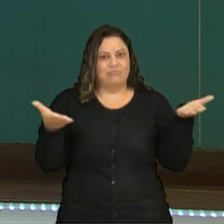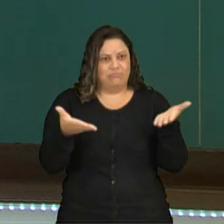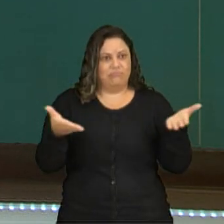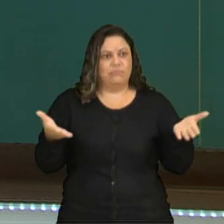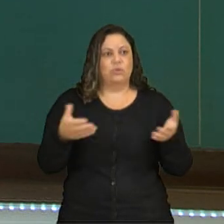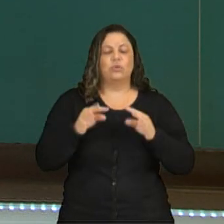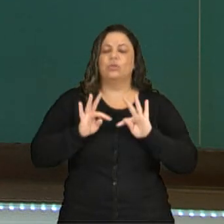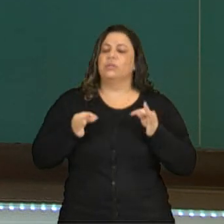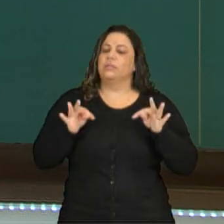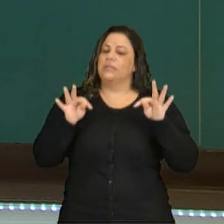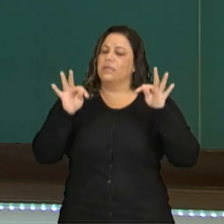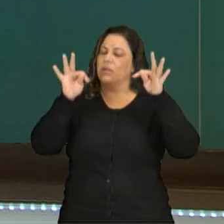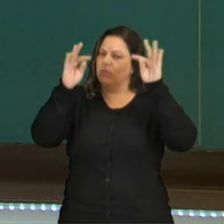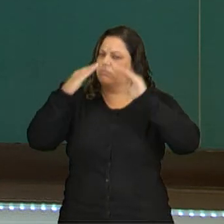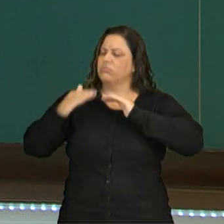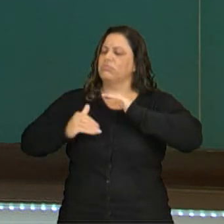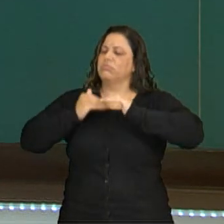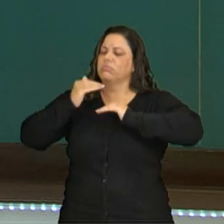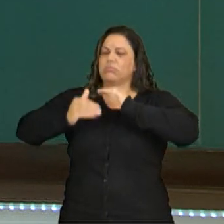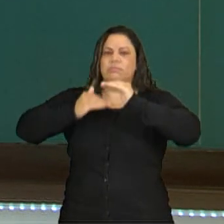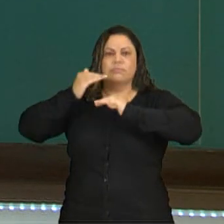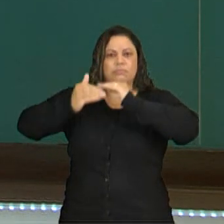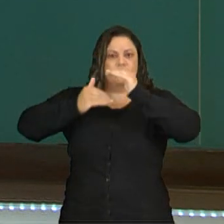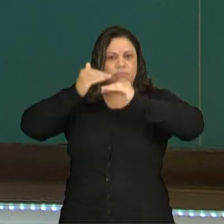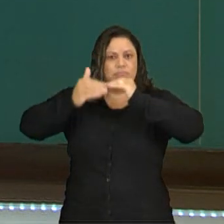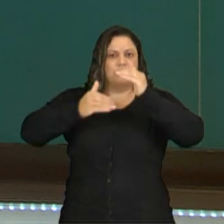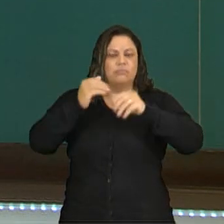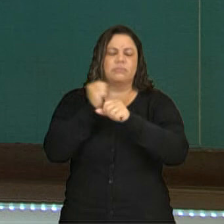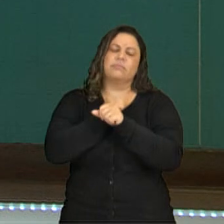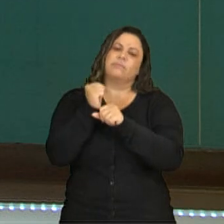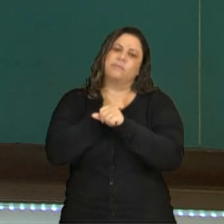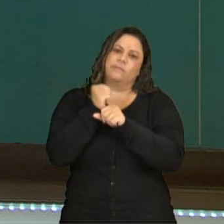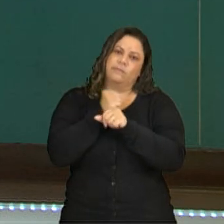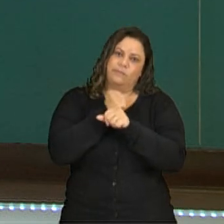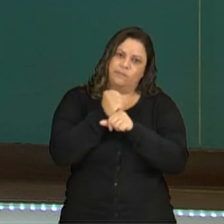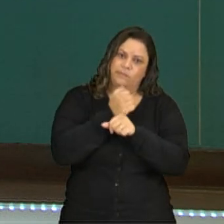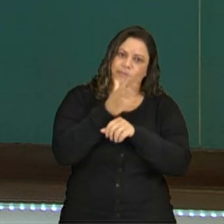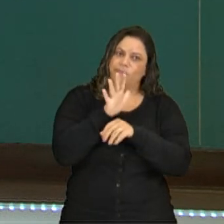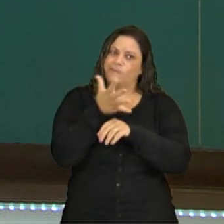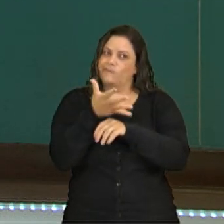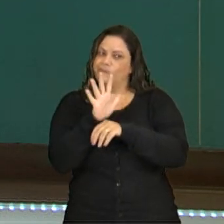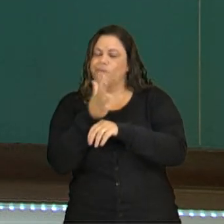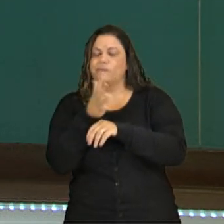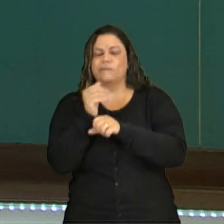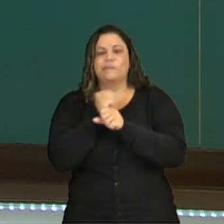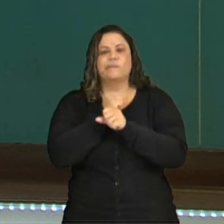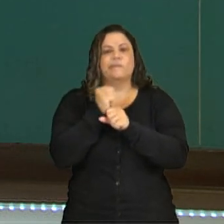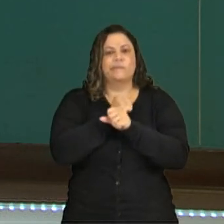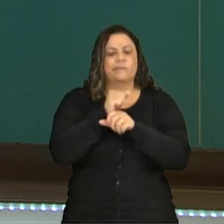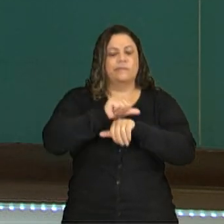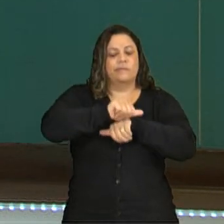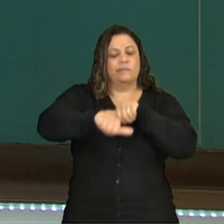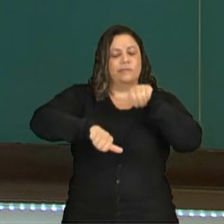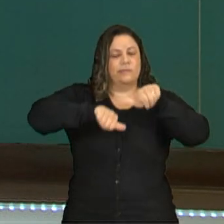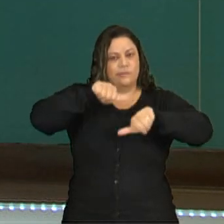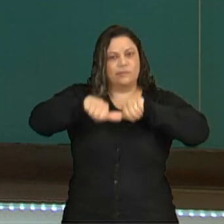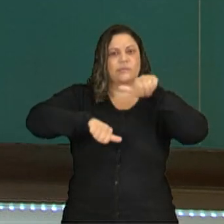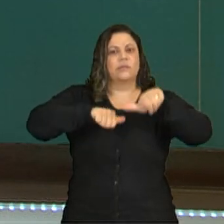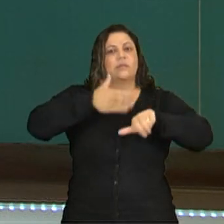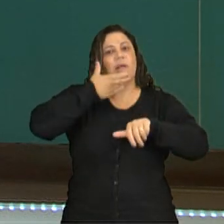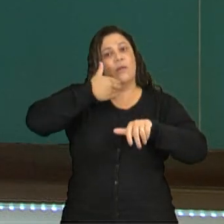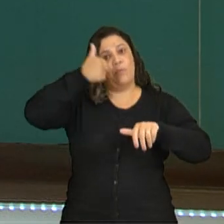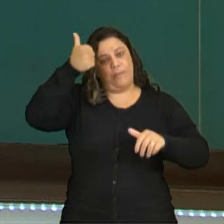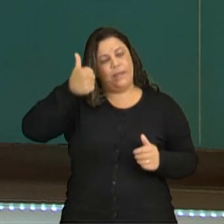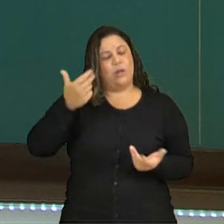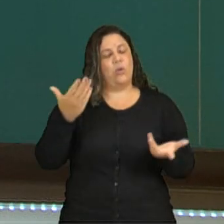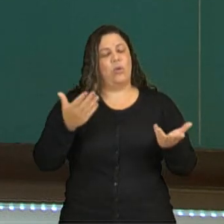A tecnologia está desenvolvendo, daqui a alguns anos, provavelmente esse sistema será trocado por um sistema melhor,